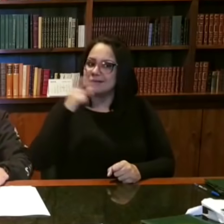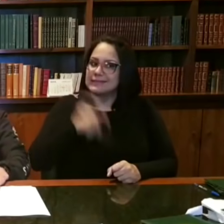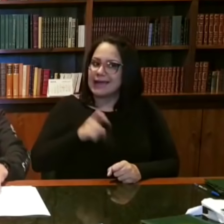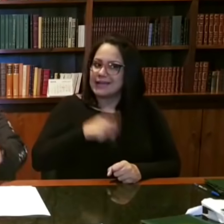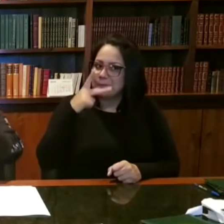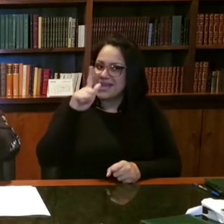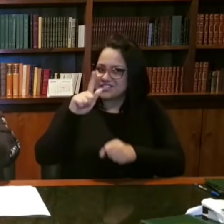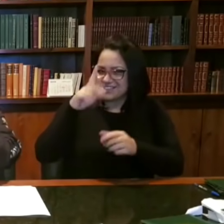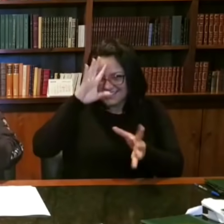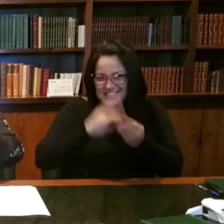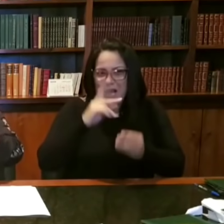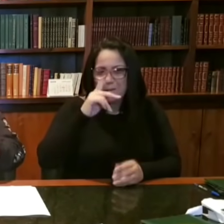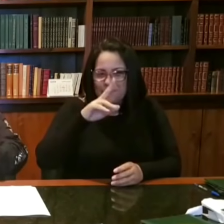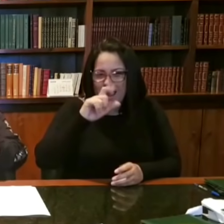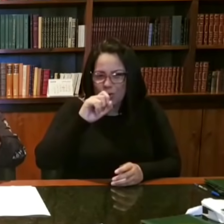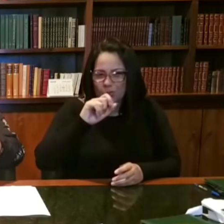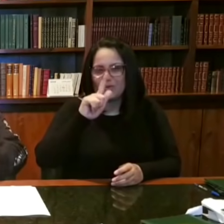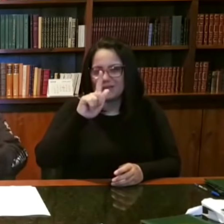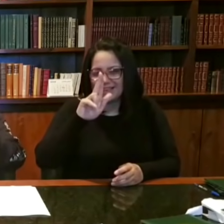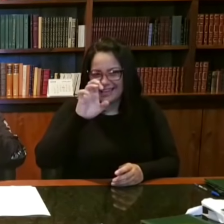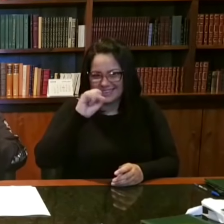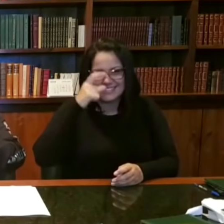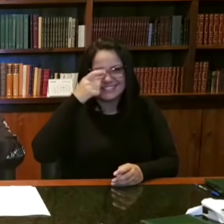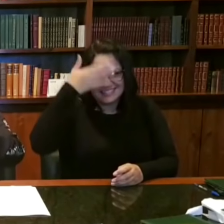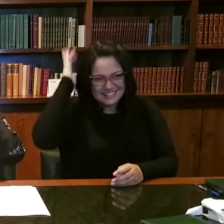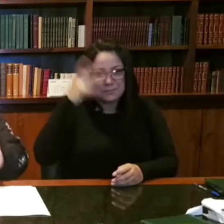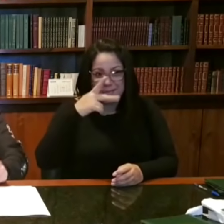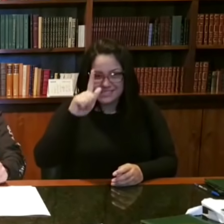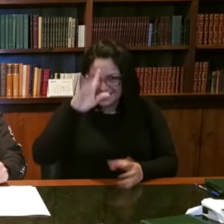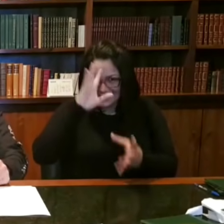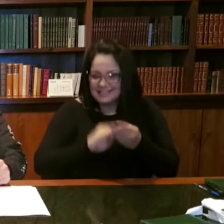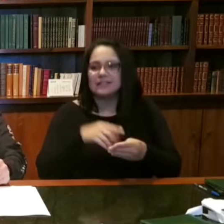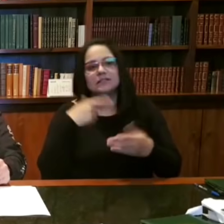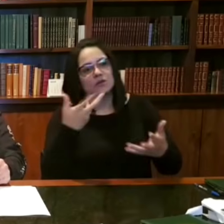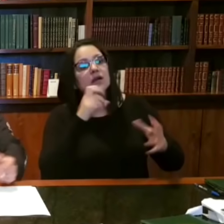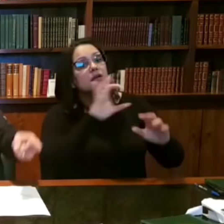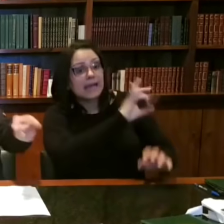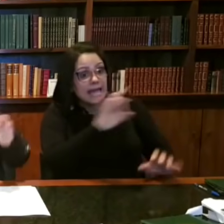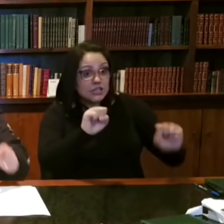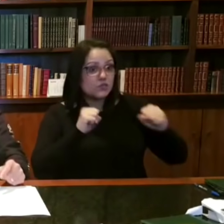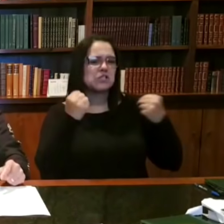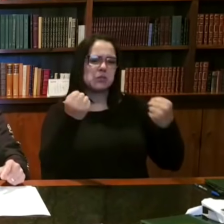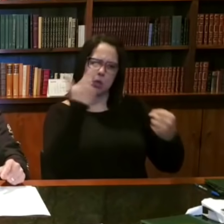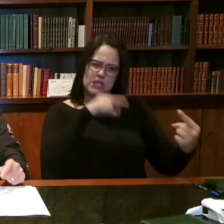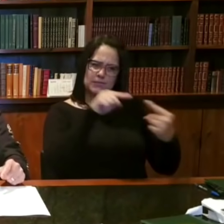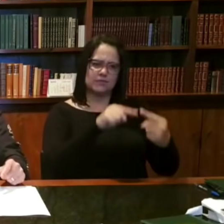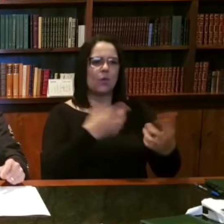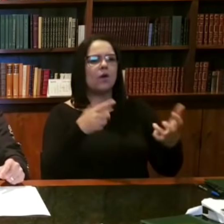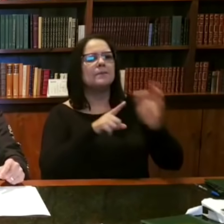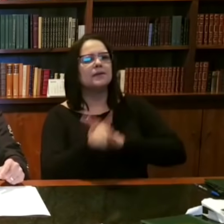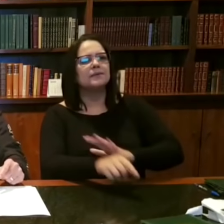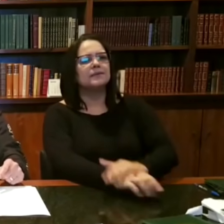o PG em xeque, não. Então é sinal que cada um, uma vez se esforçando, se dedicando, pode atingir o seu objetivo. Qual é a pergunta do Augusto Nunes